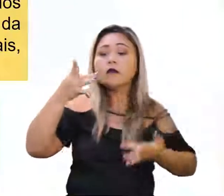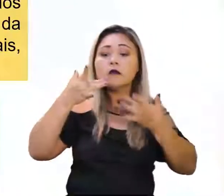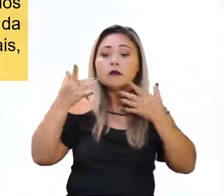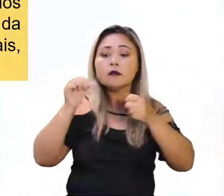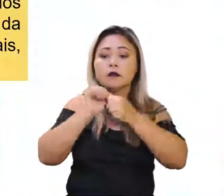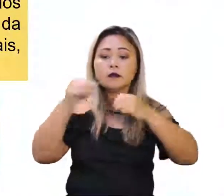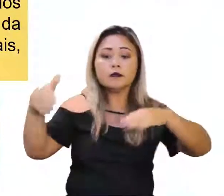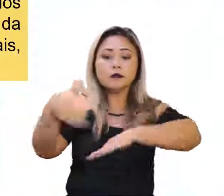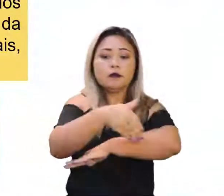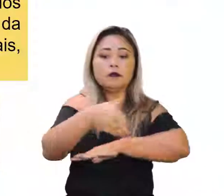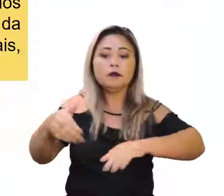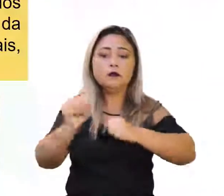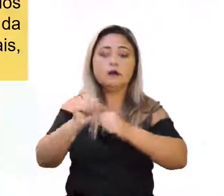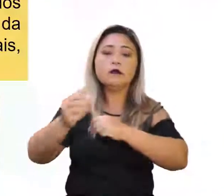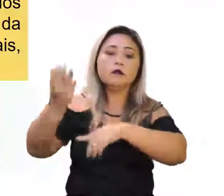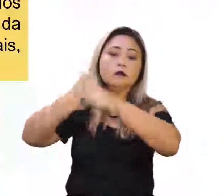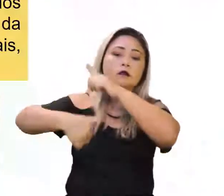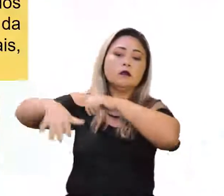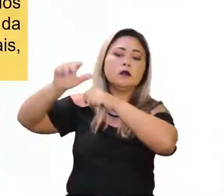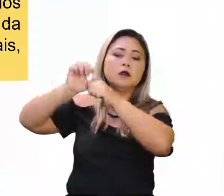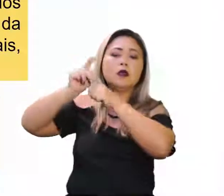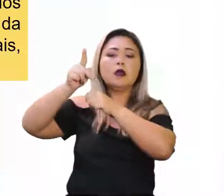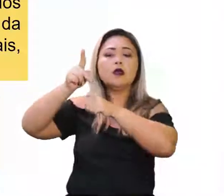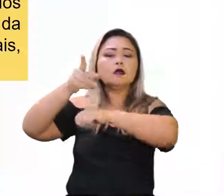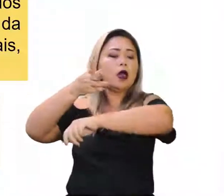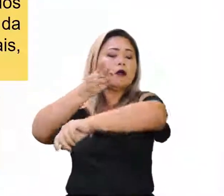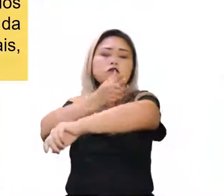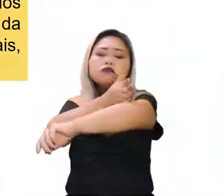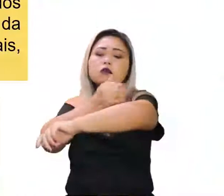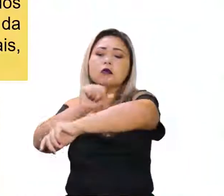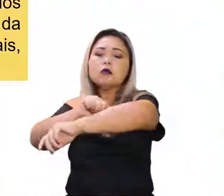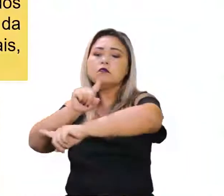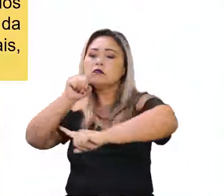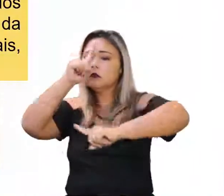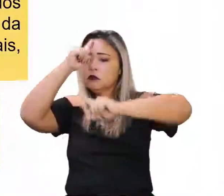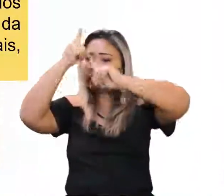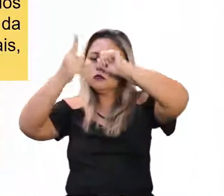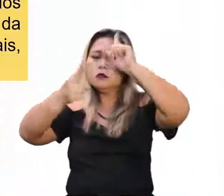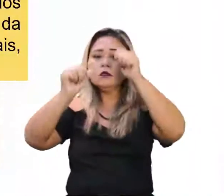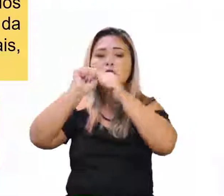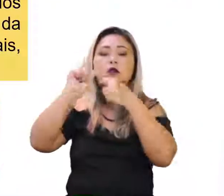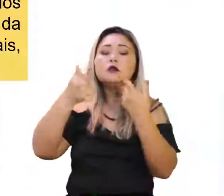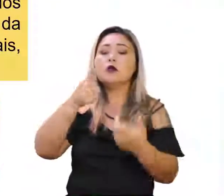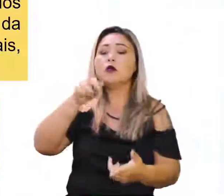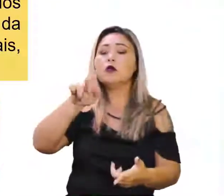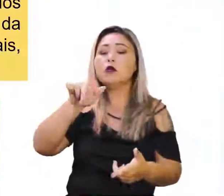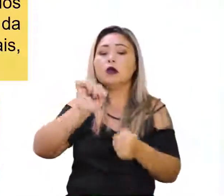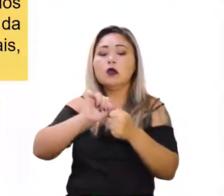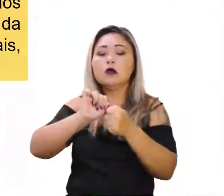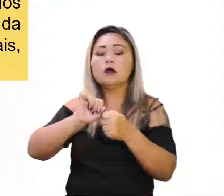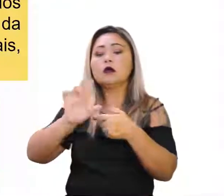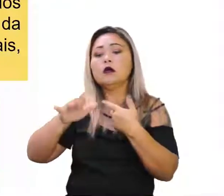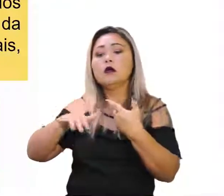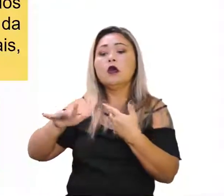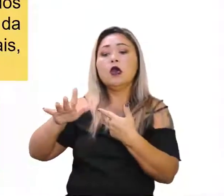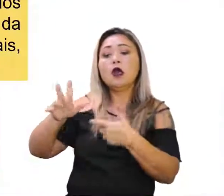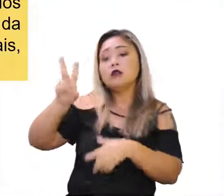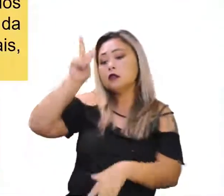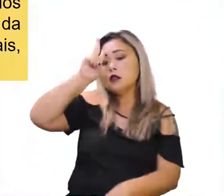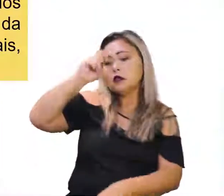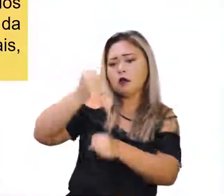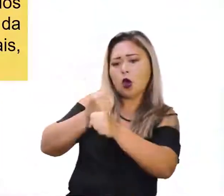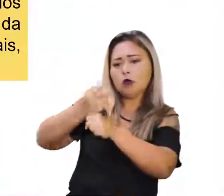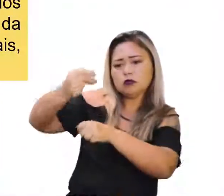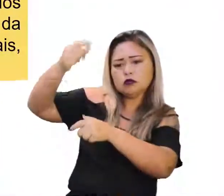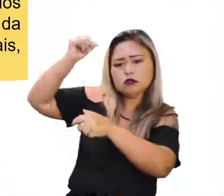desde dos rituais da pré-história, também pelas criações dos gregos, na história antiga,